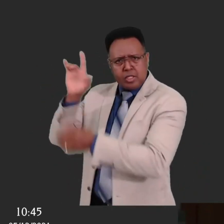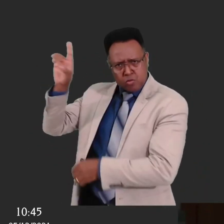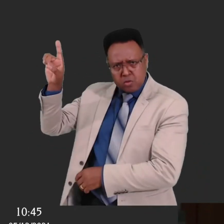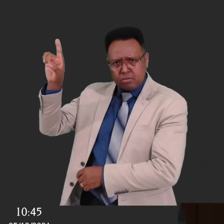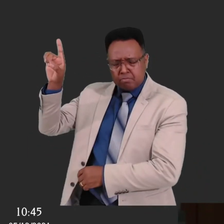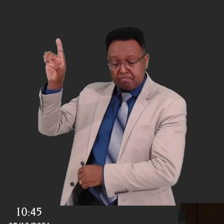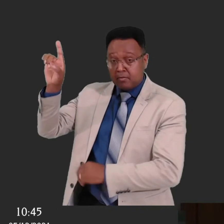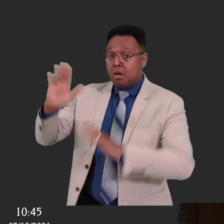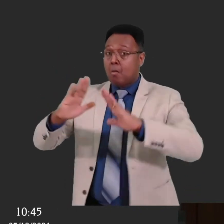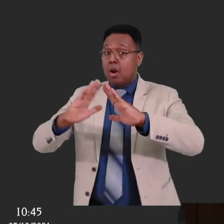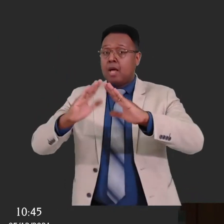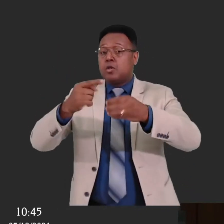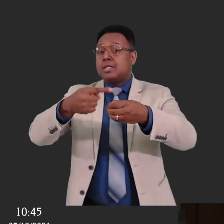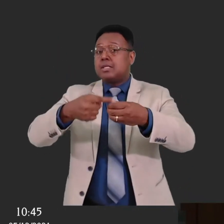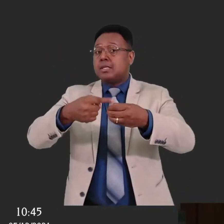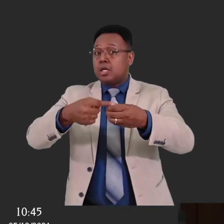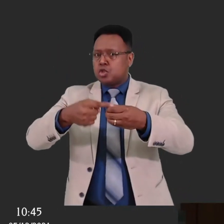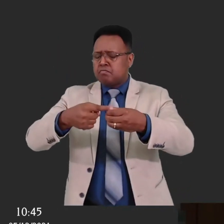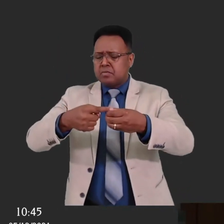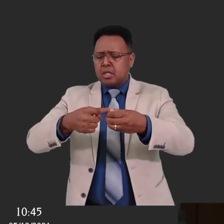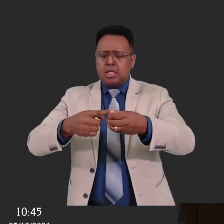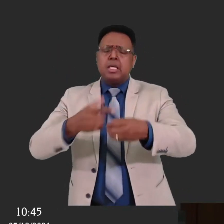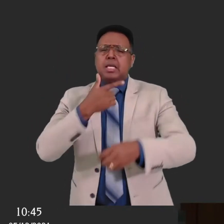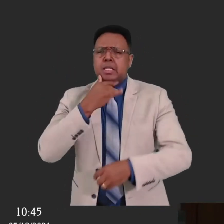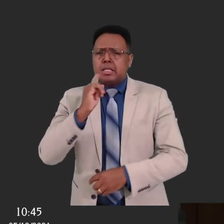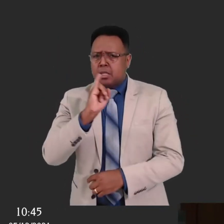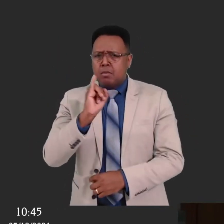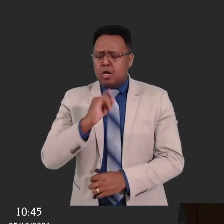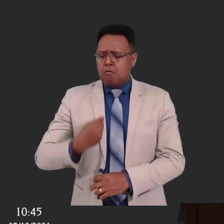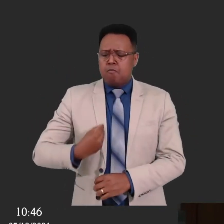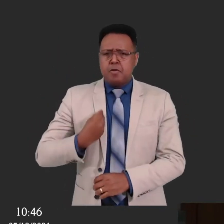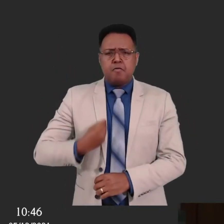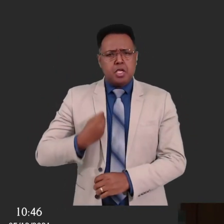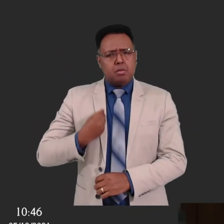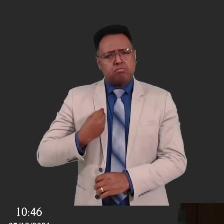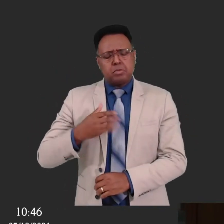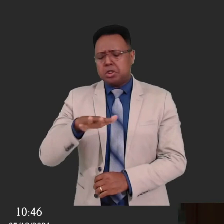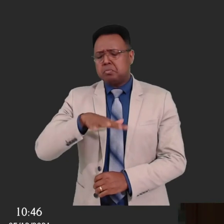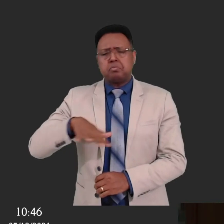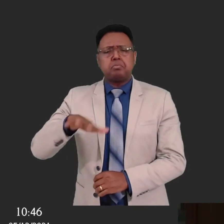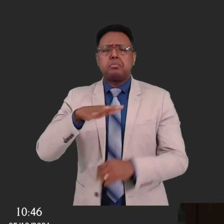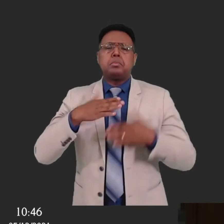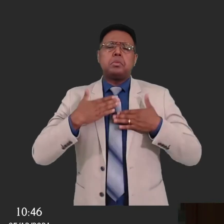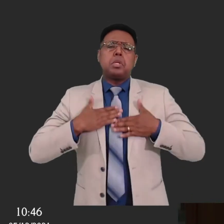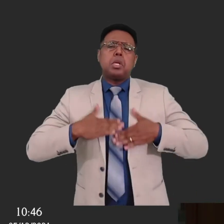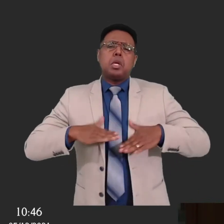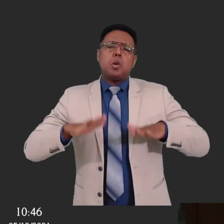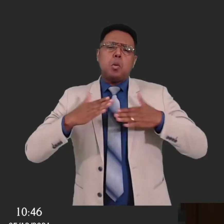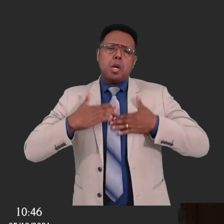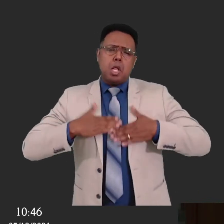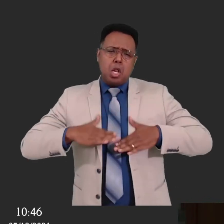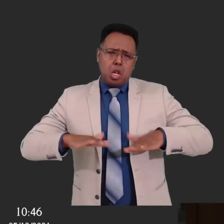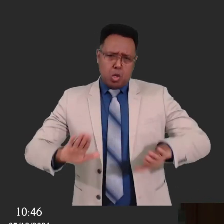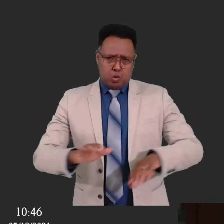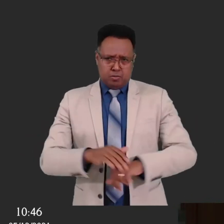que vivia ali tranquilo. E o Senhor Deus usou de João, que estava